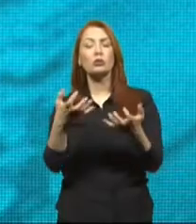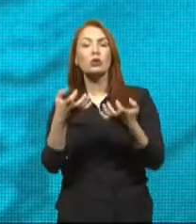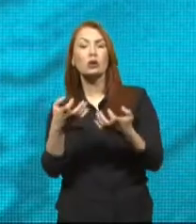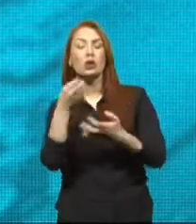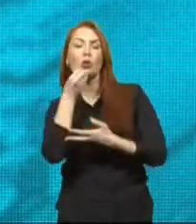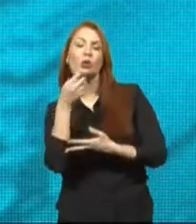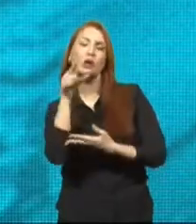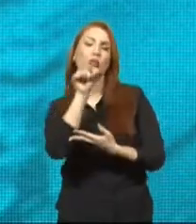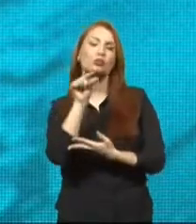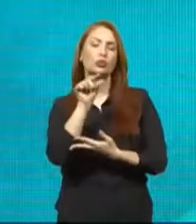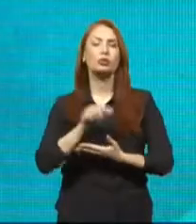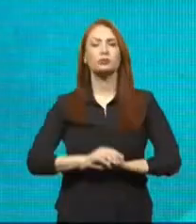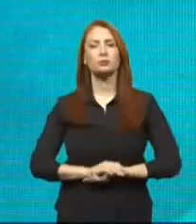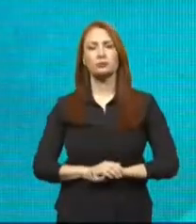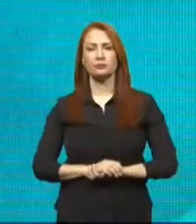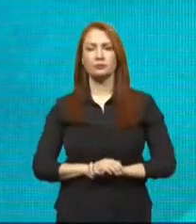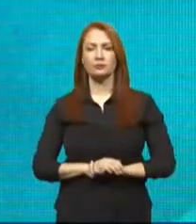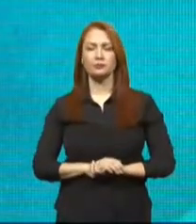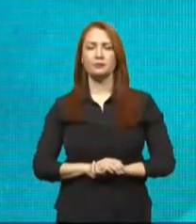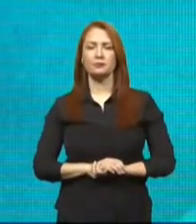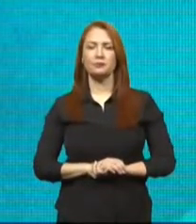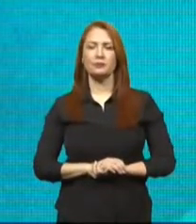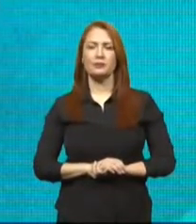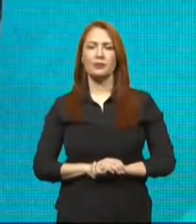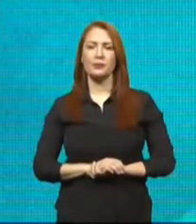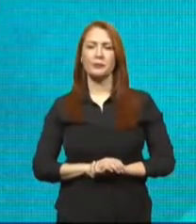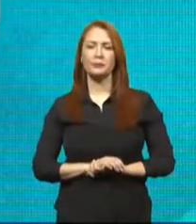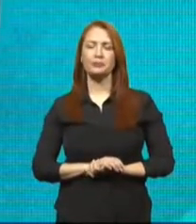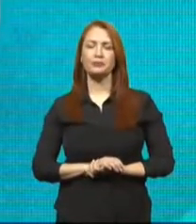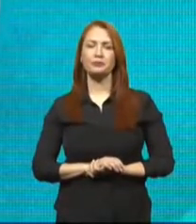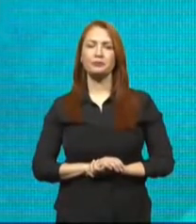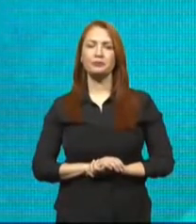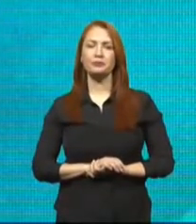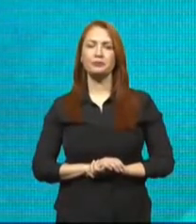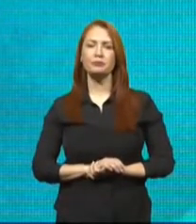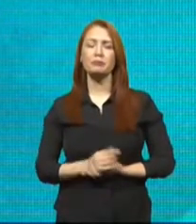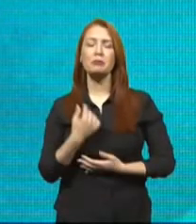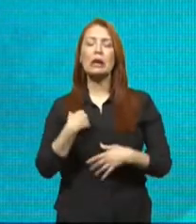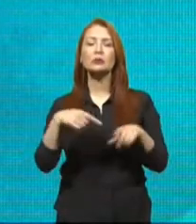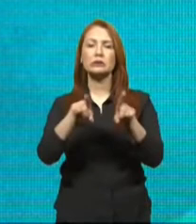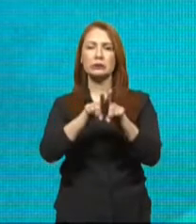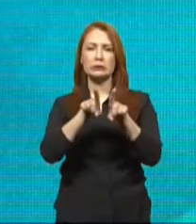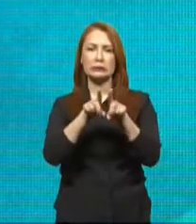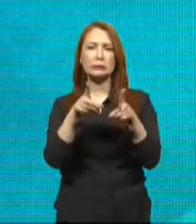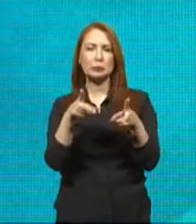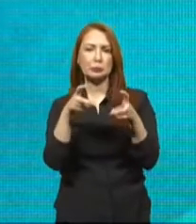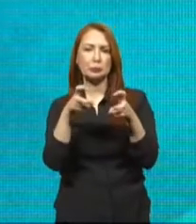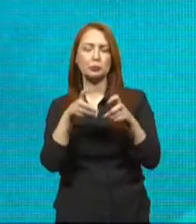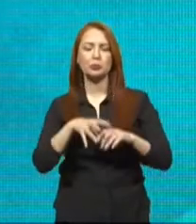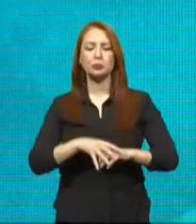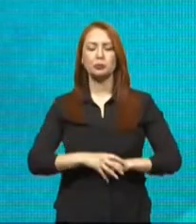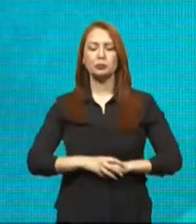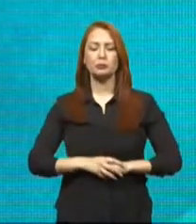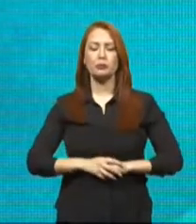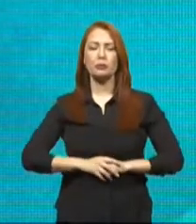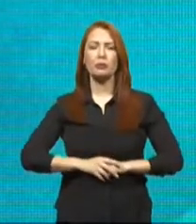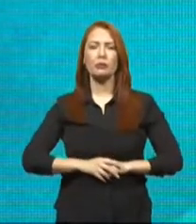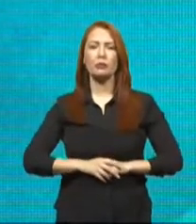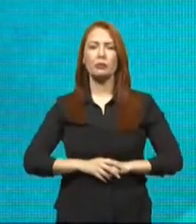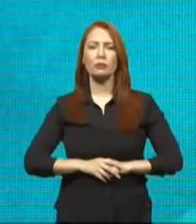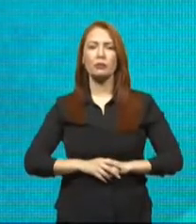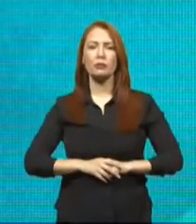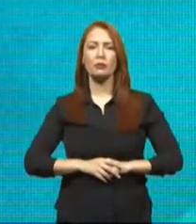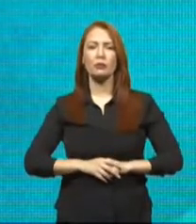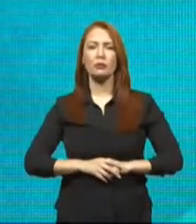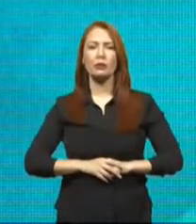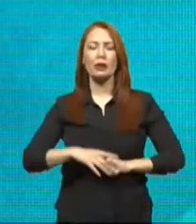mais sobre isso também. Uma das coisas que eu também notei, né, é que é impossível a gente falar de